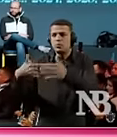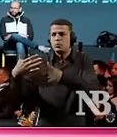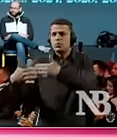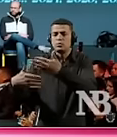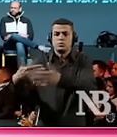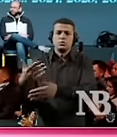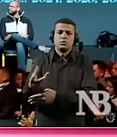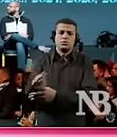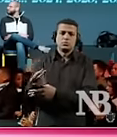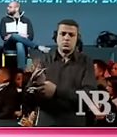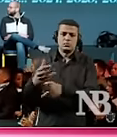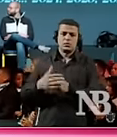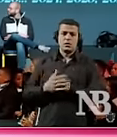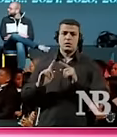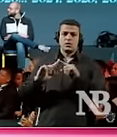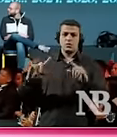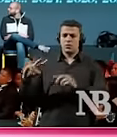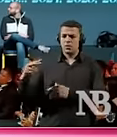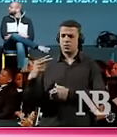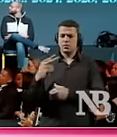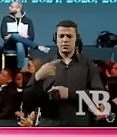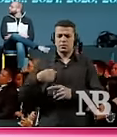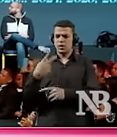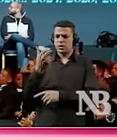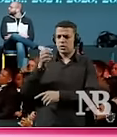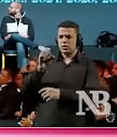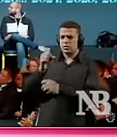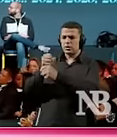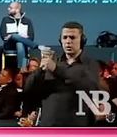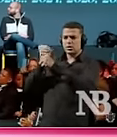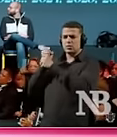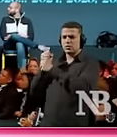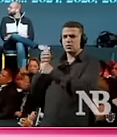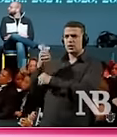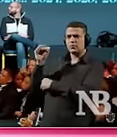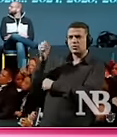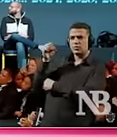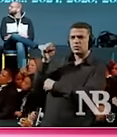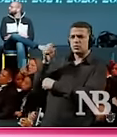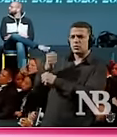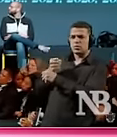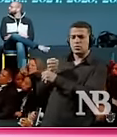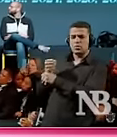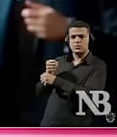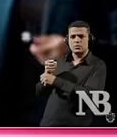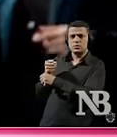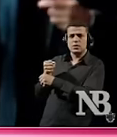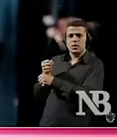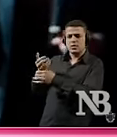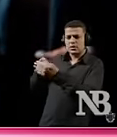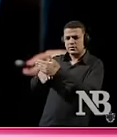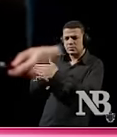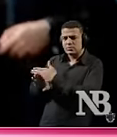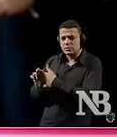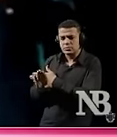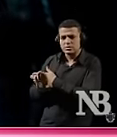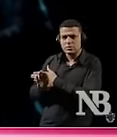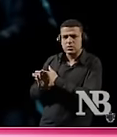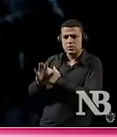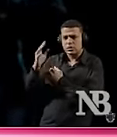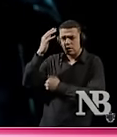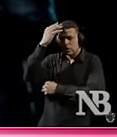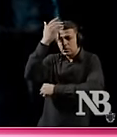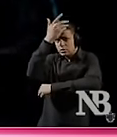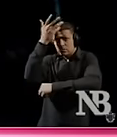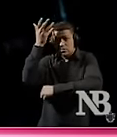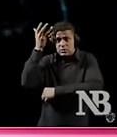quando você olha, né, a nossa vida, poxa, há 10 anos, eu estava com 18 anos. Eu estava entrando na faculdade de cabelo